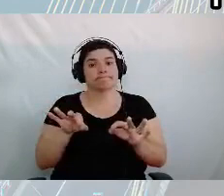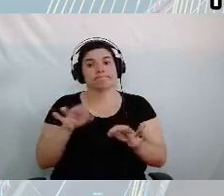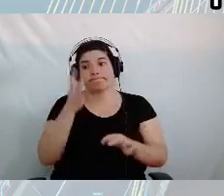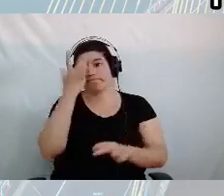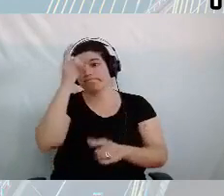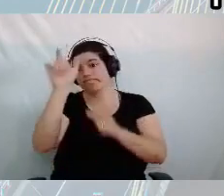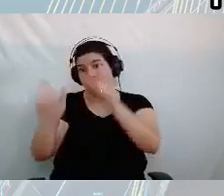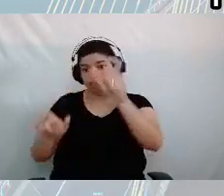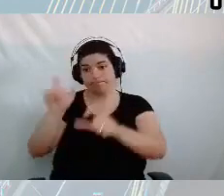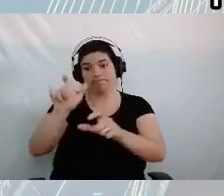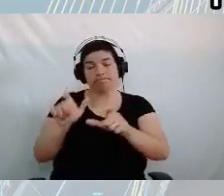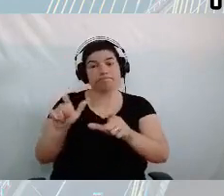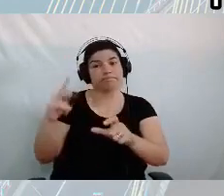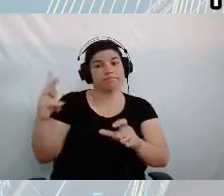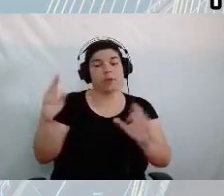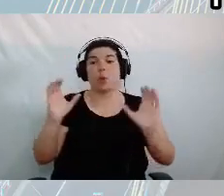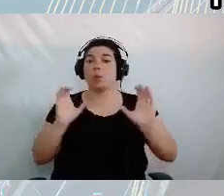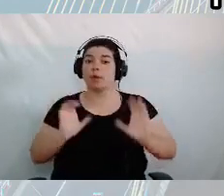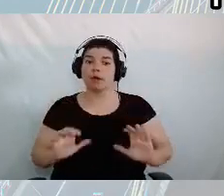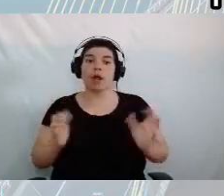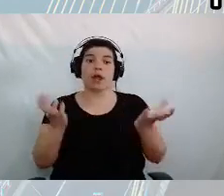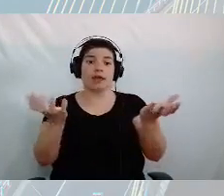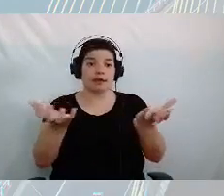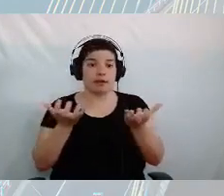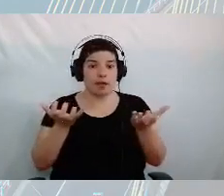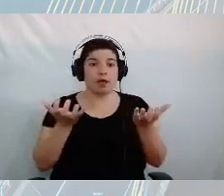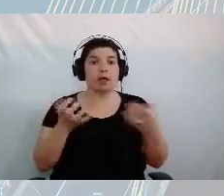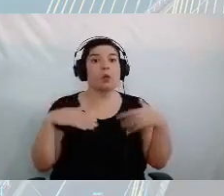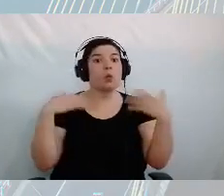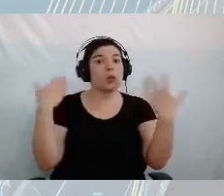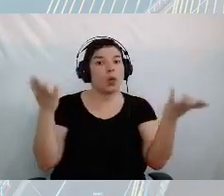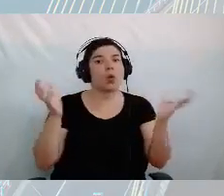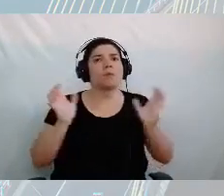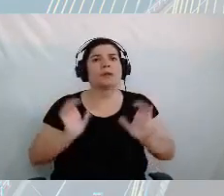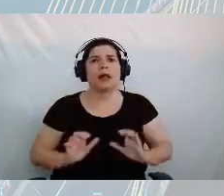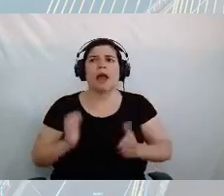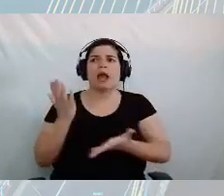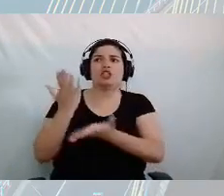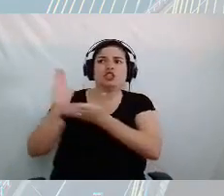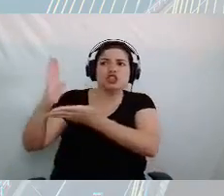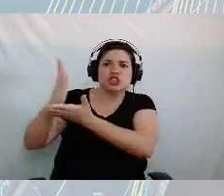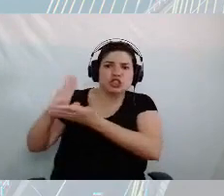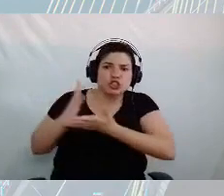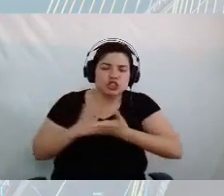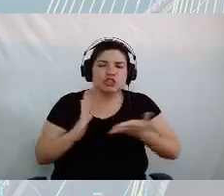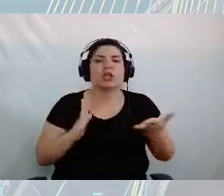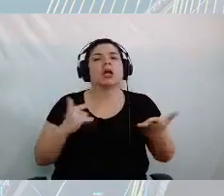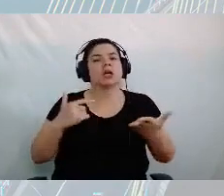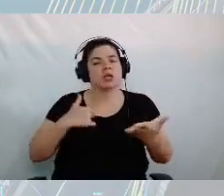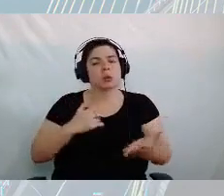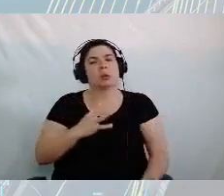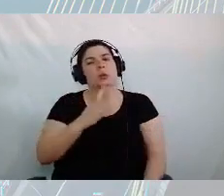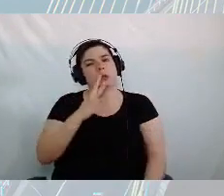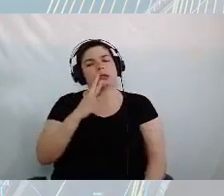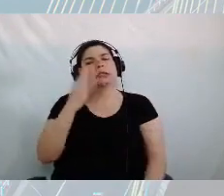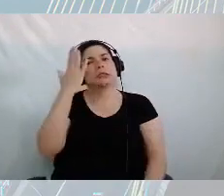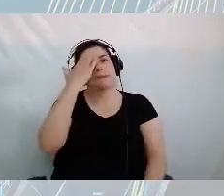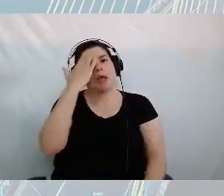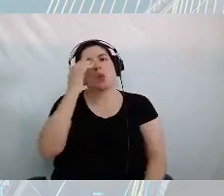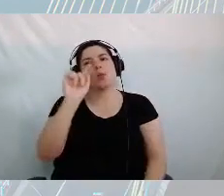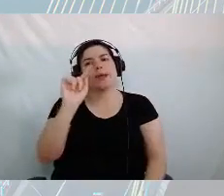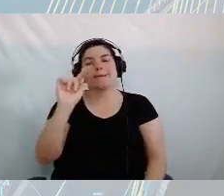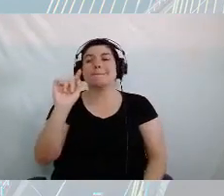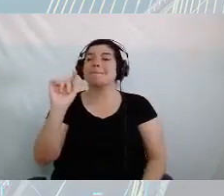eram os comportamentos esperados, quais eram os comportamentos a serem eliminados, e foi quando eu tomei conhecimento de que um público que visita muito